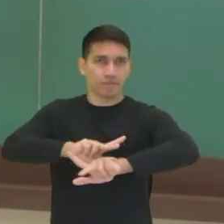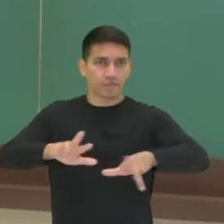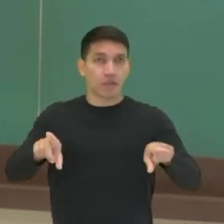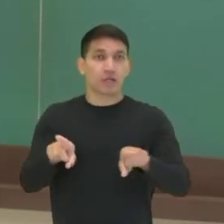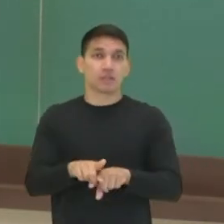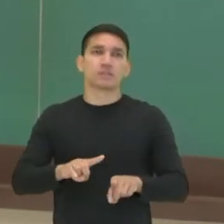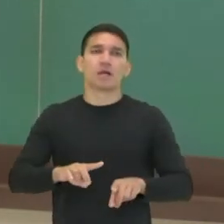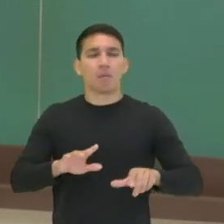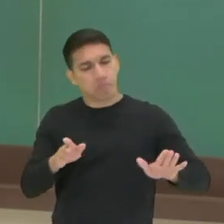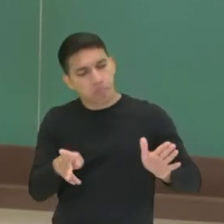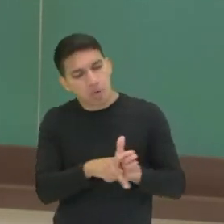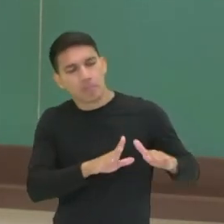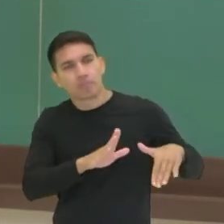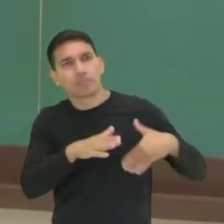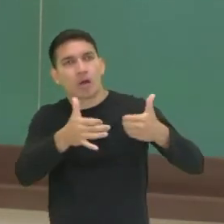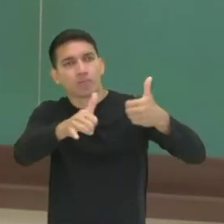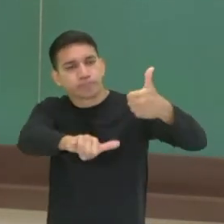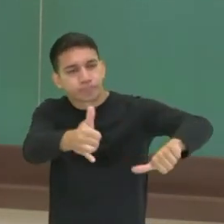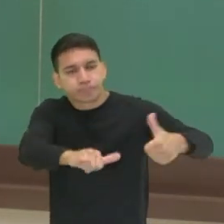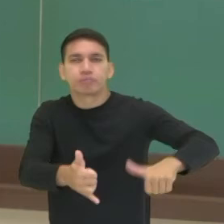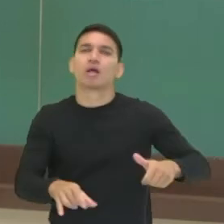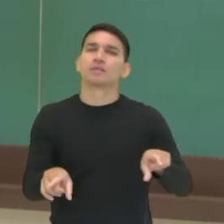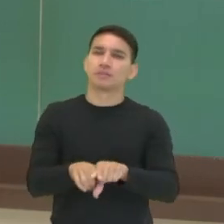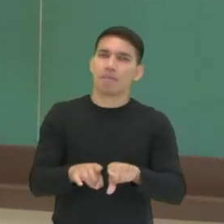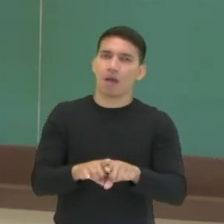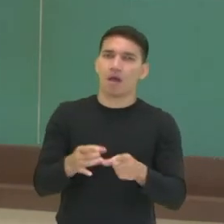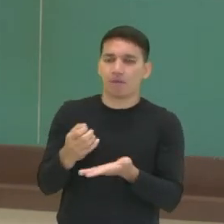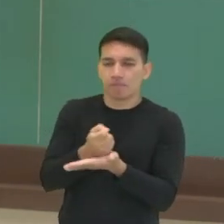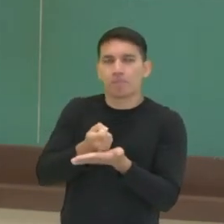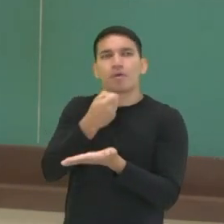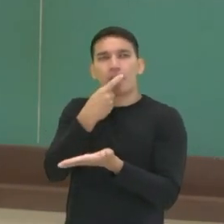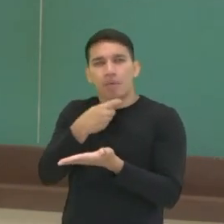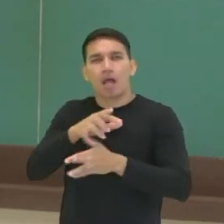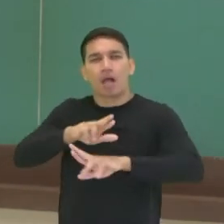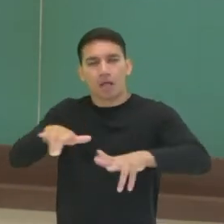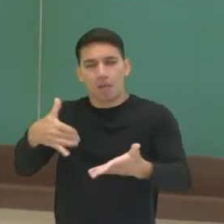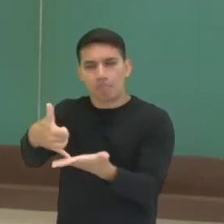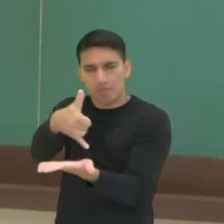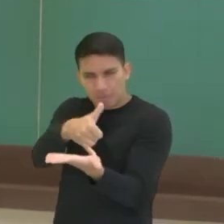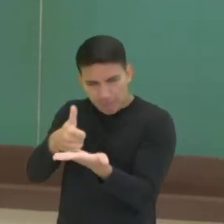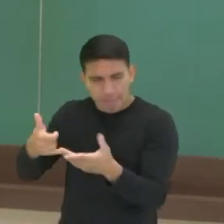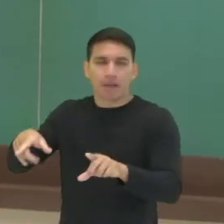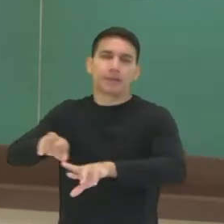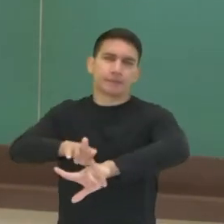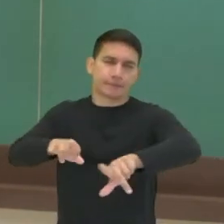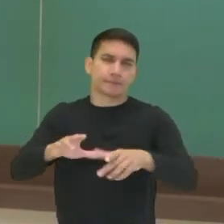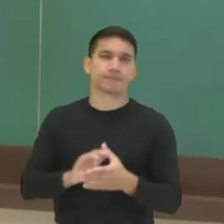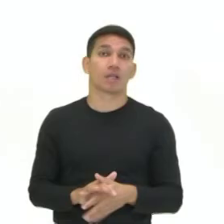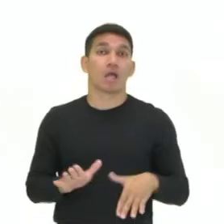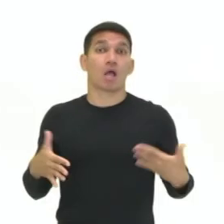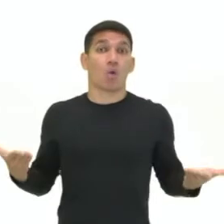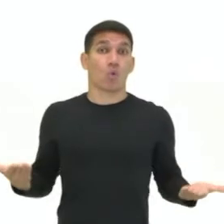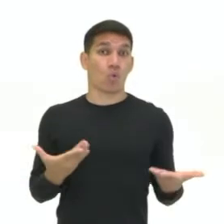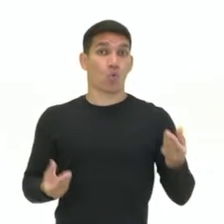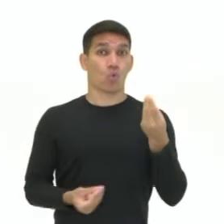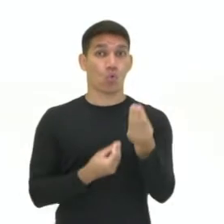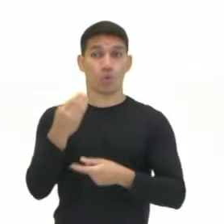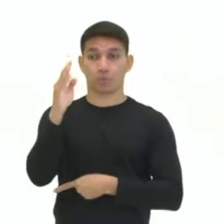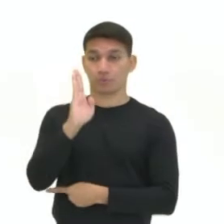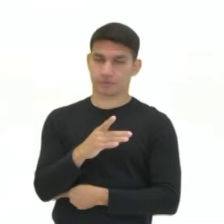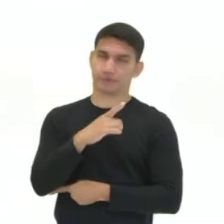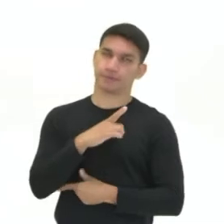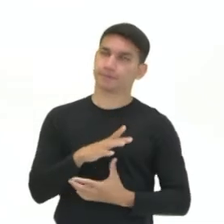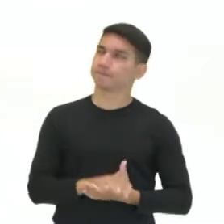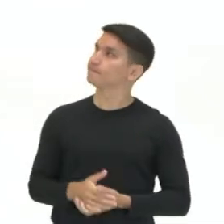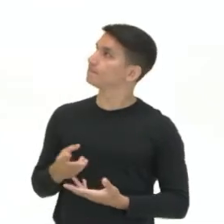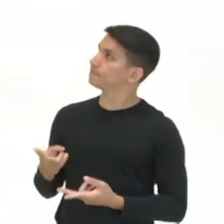indústrias químicas, farmacêuticas, eletrônicas e assim por diante. Bom, aí atualmente, como é que está o Brasil, né? Ele tem um forte